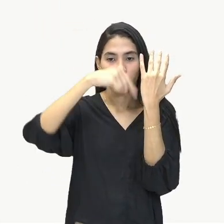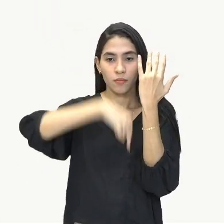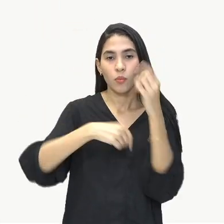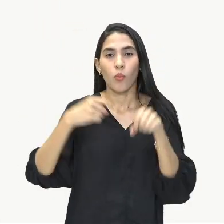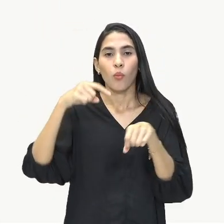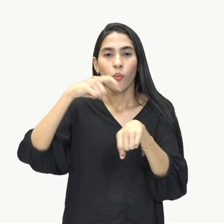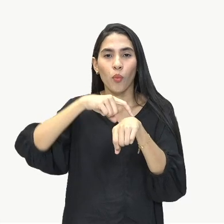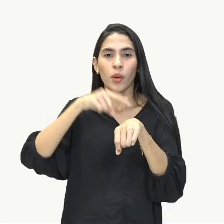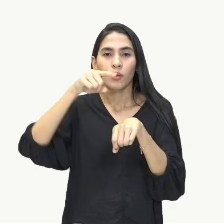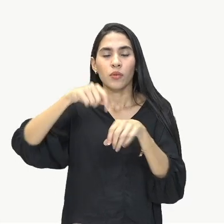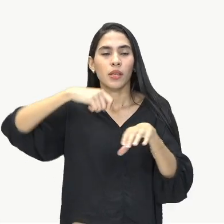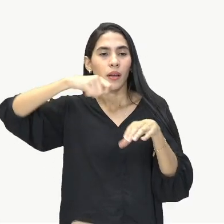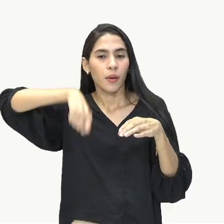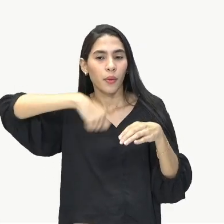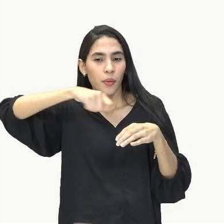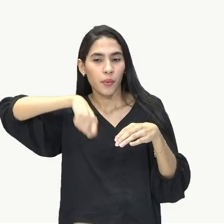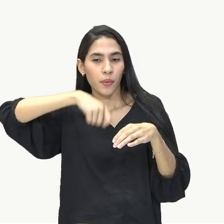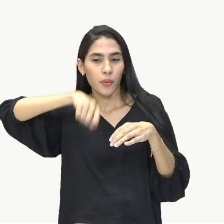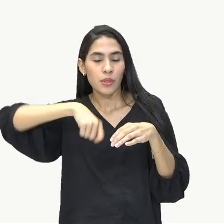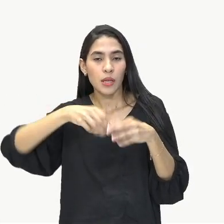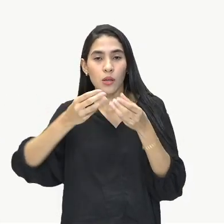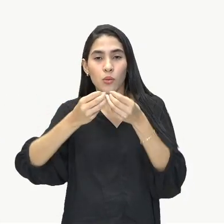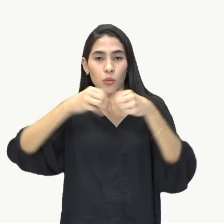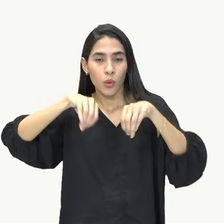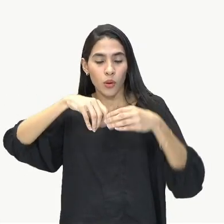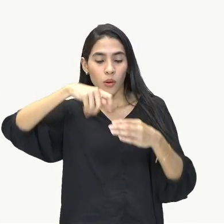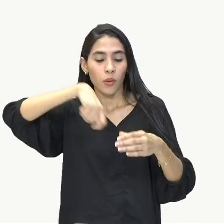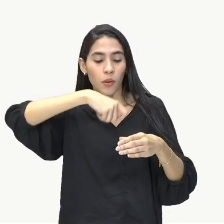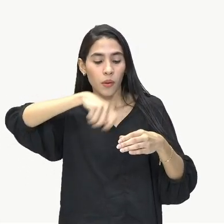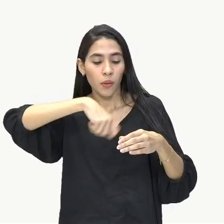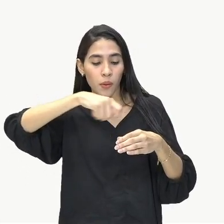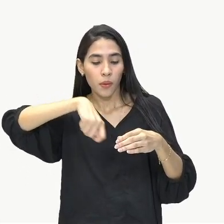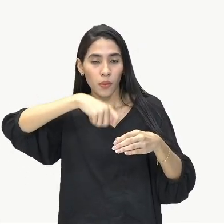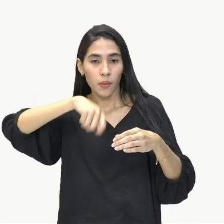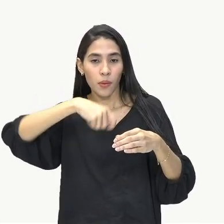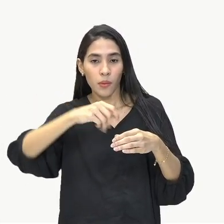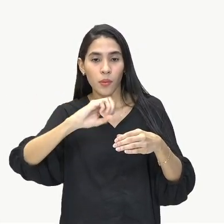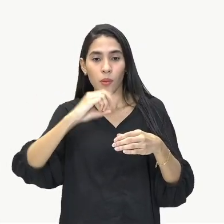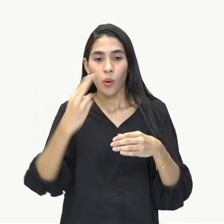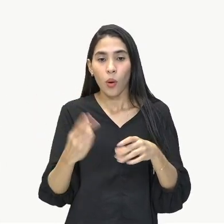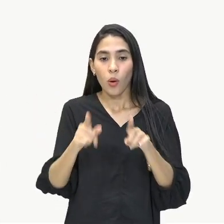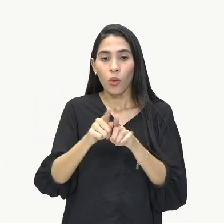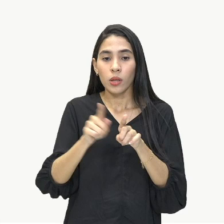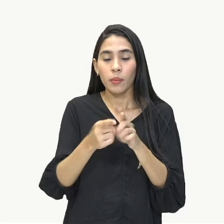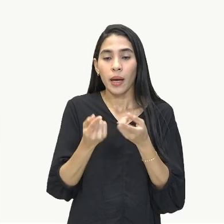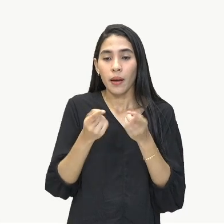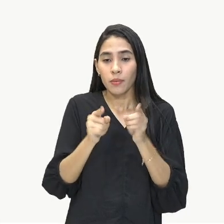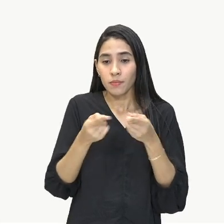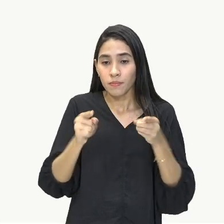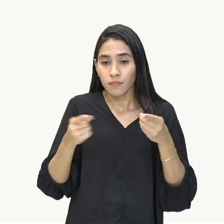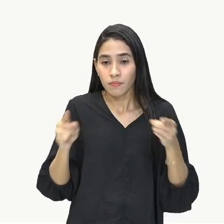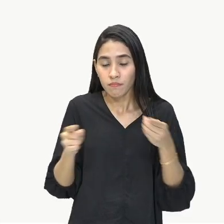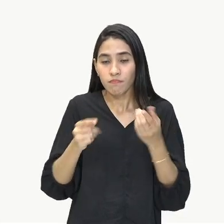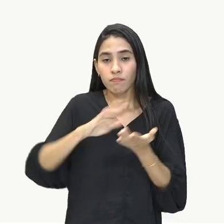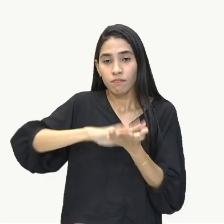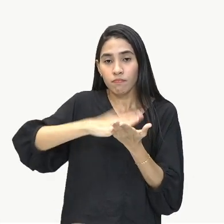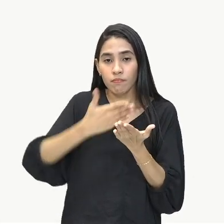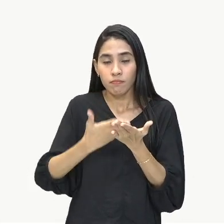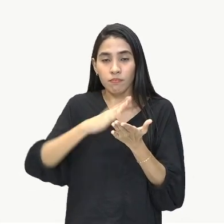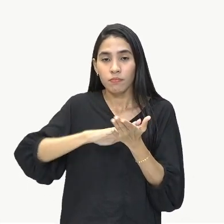cozinha, cozinhando um ovo ou assando um pão, é um